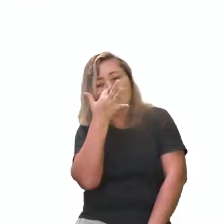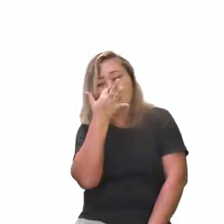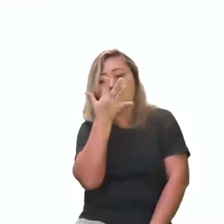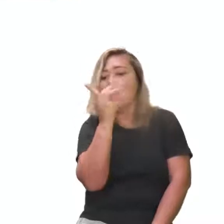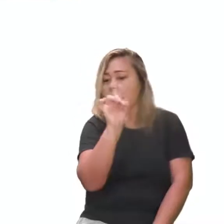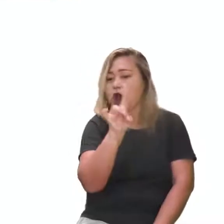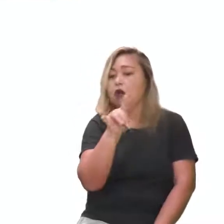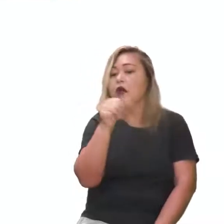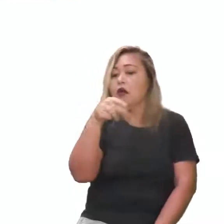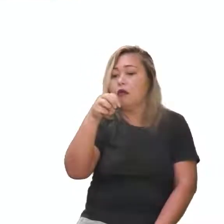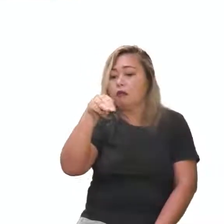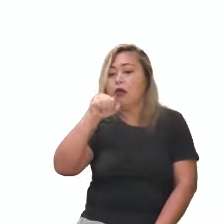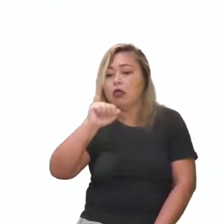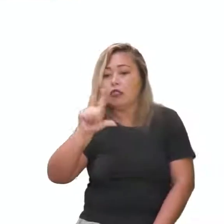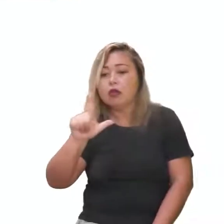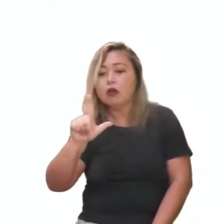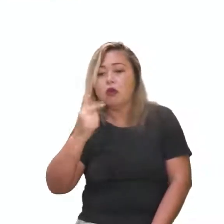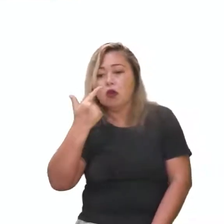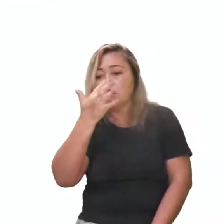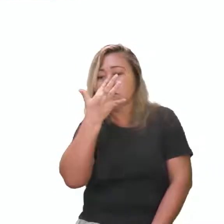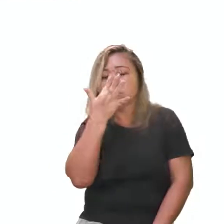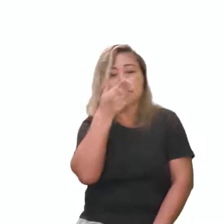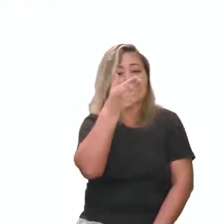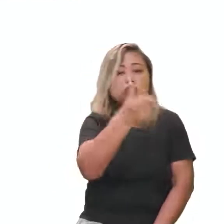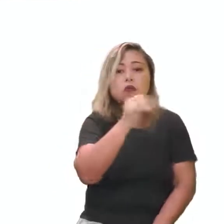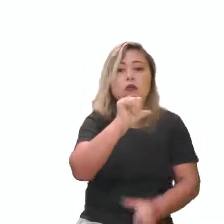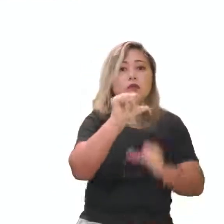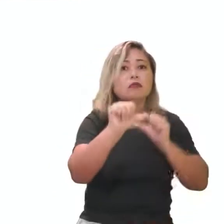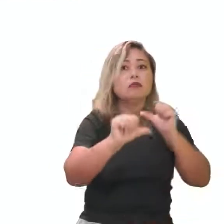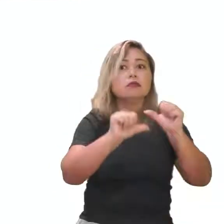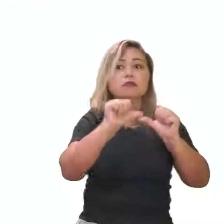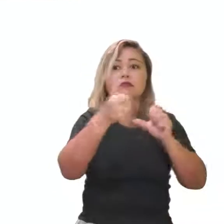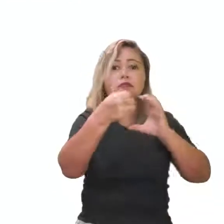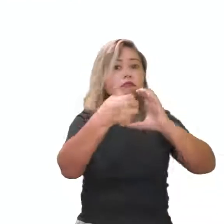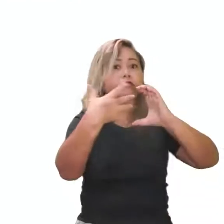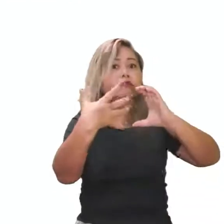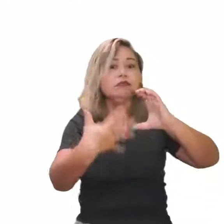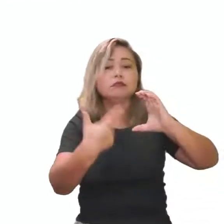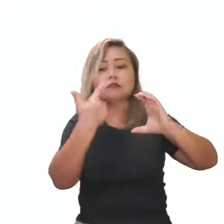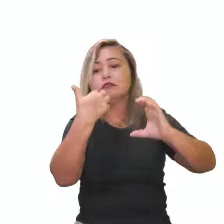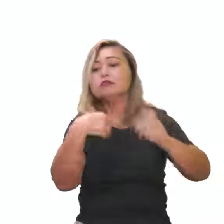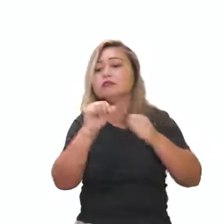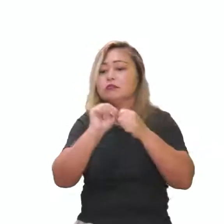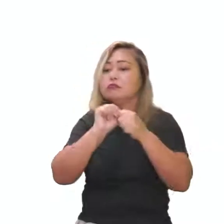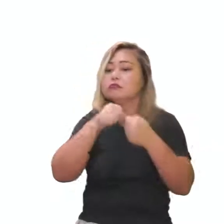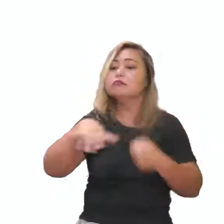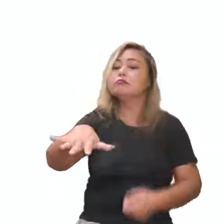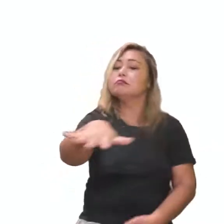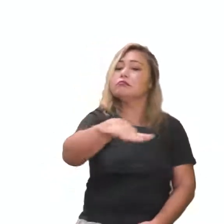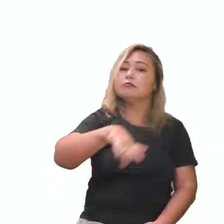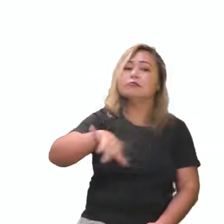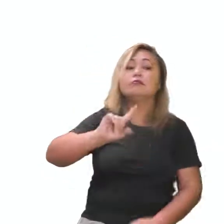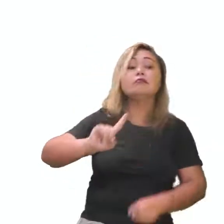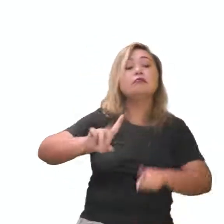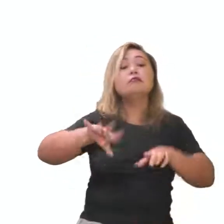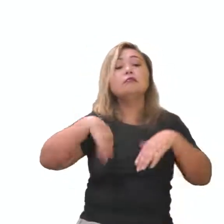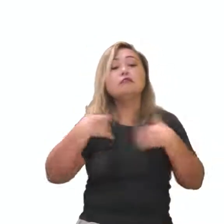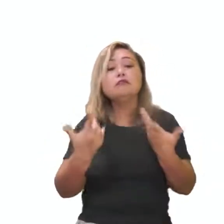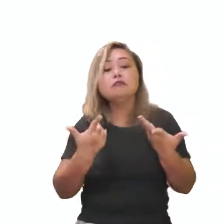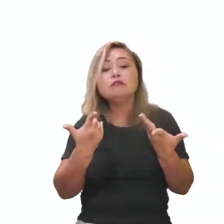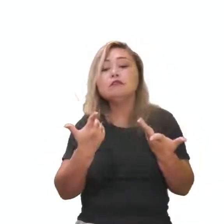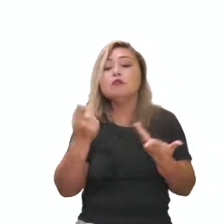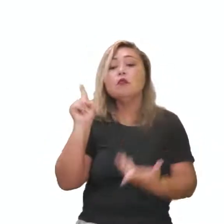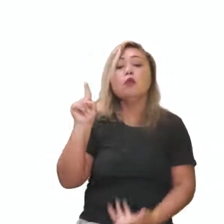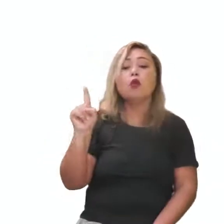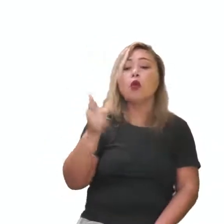que o Gregor Mendel fazia, né? As observações diretas das mudanças de características que ele observava ali no ambiente. Aí a gente tem um